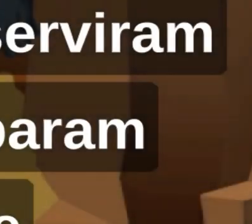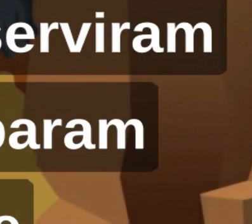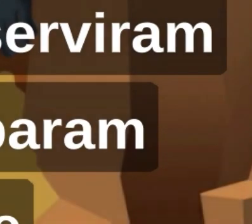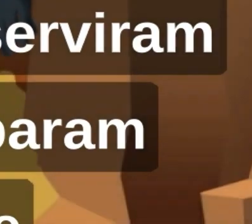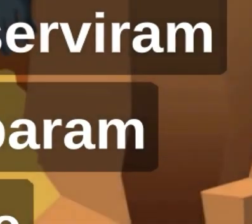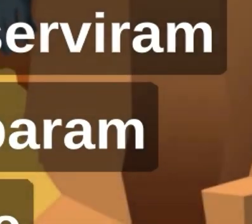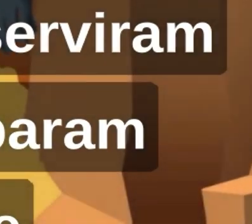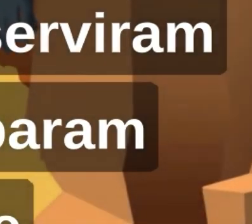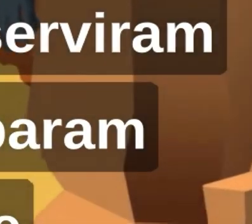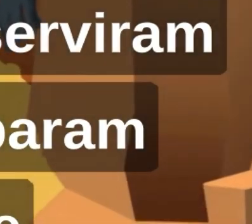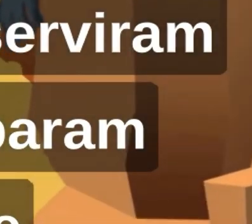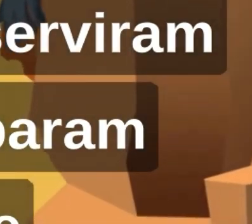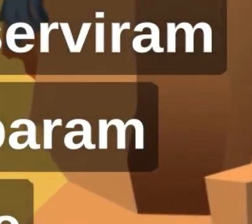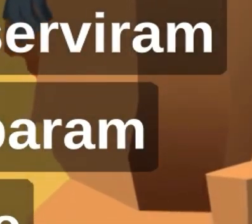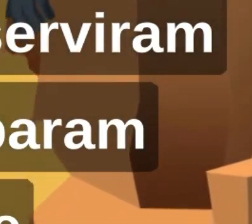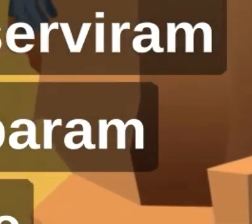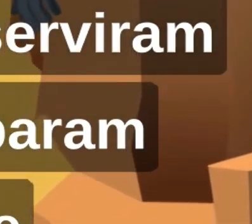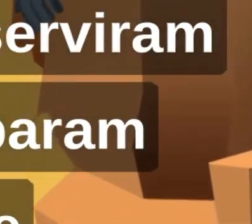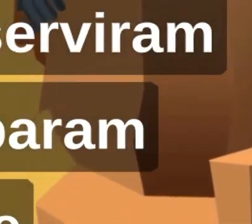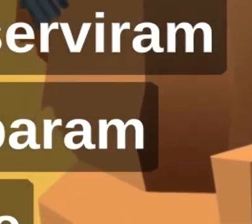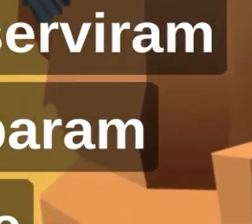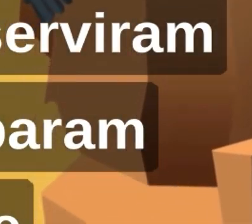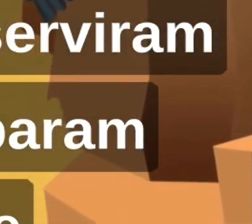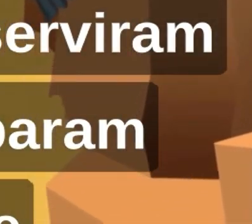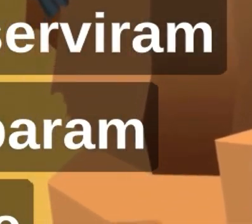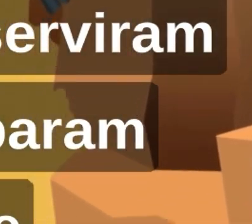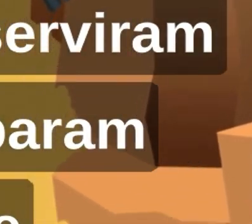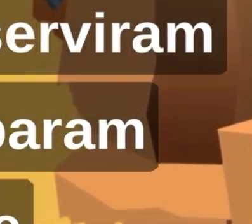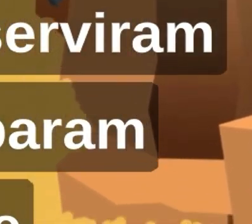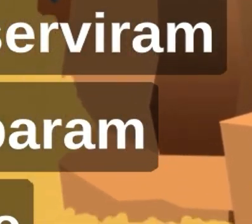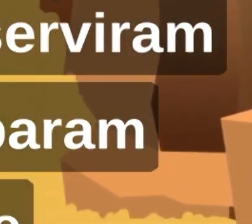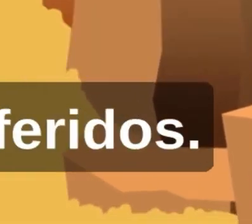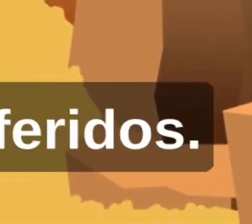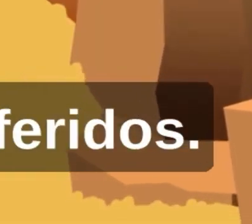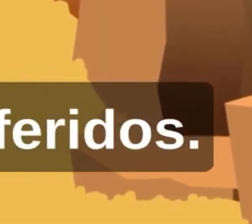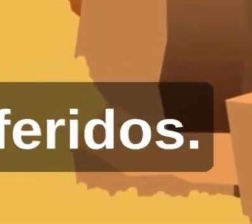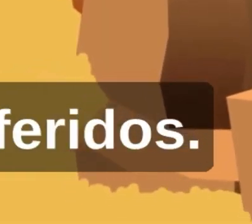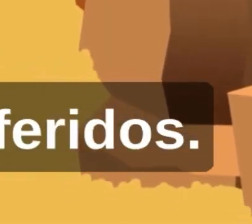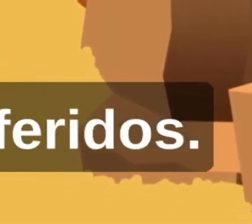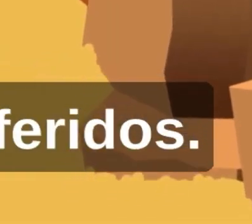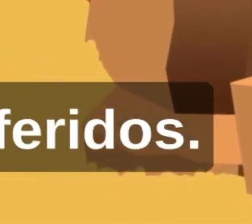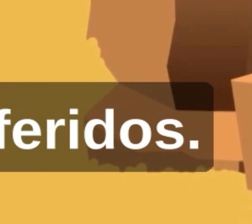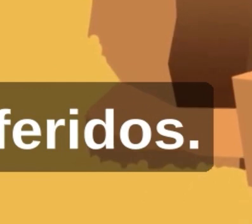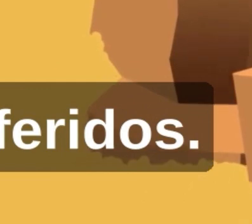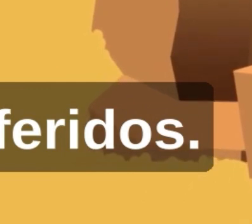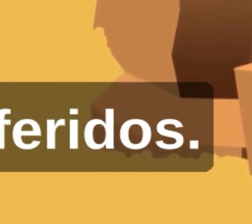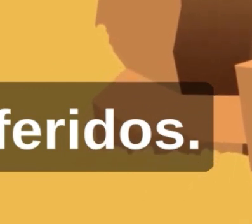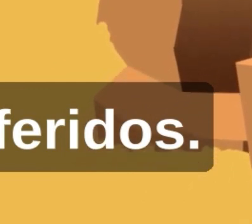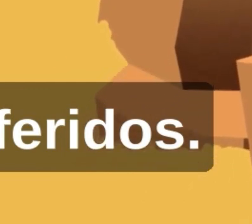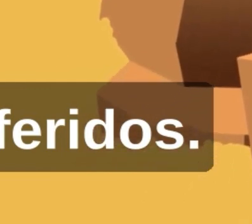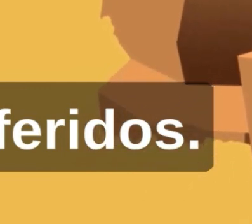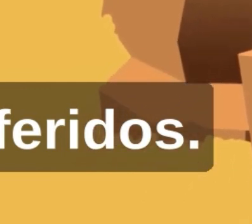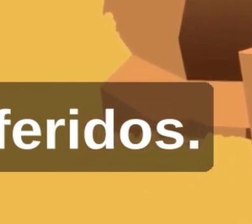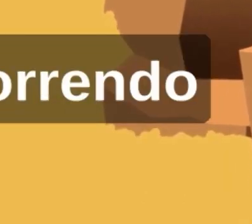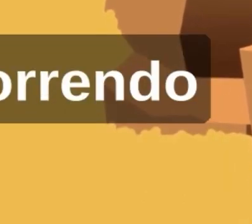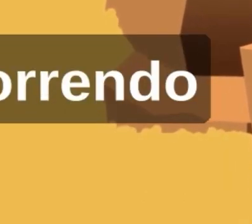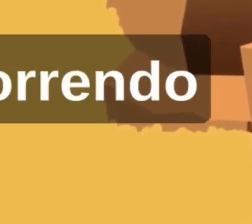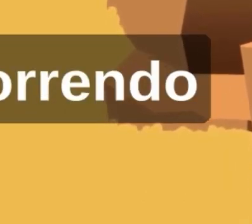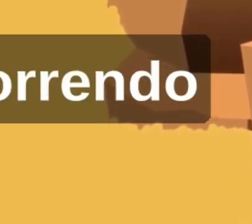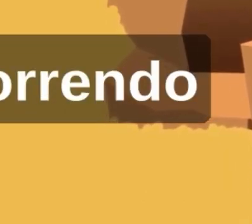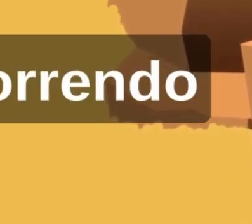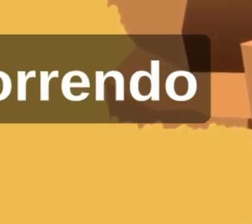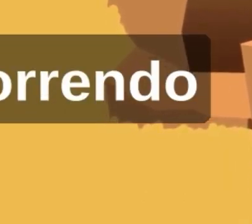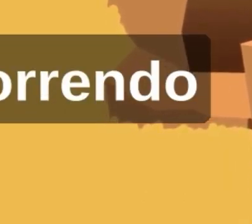Os avisos de Sancho não serviram para nada. As pás derrubaram o Quixote e o Rocinante e os dois caíram no chão, feridos.